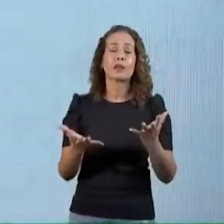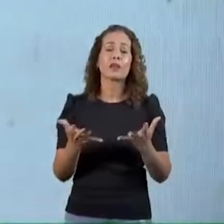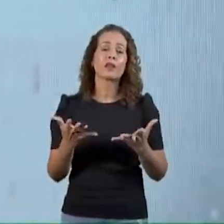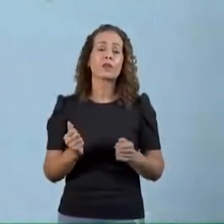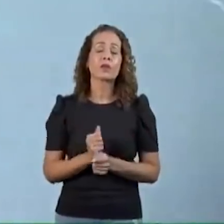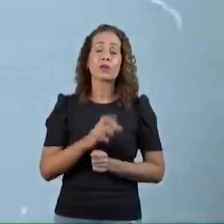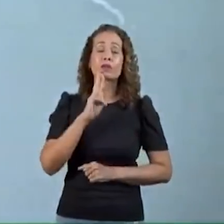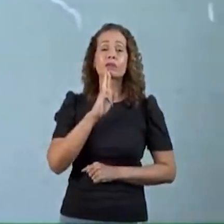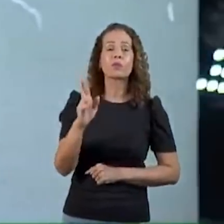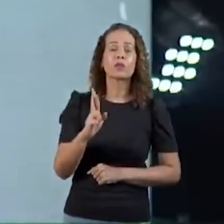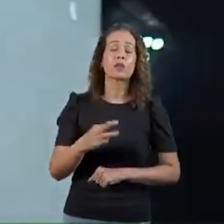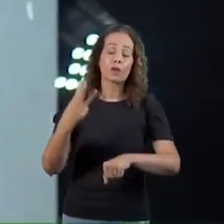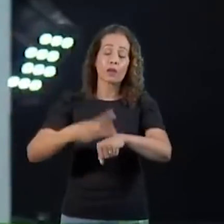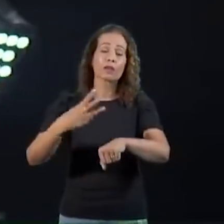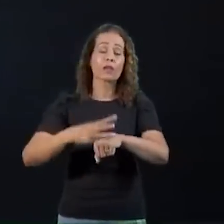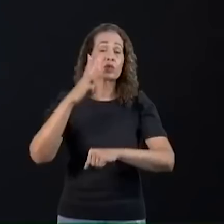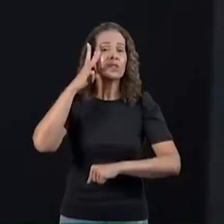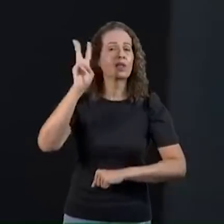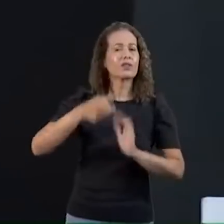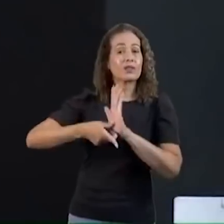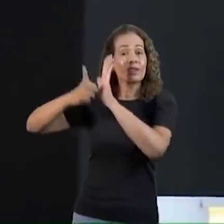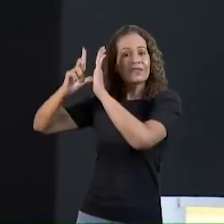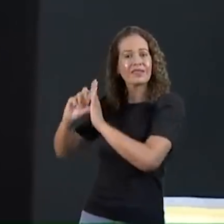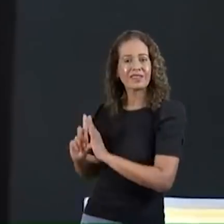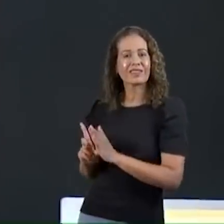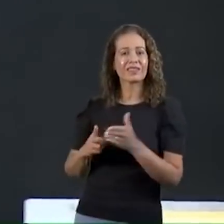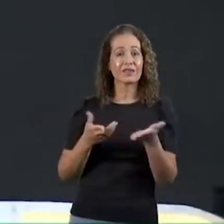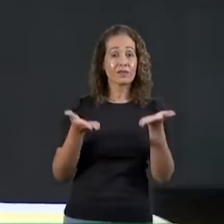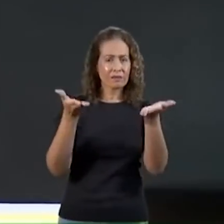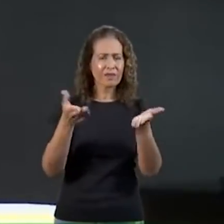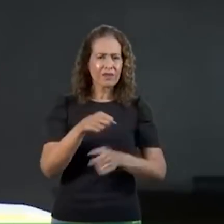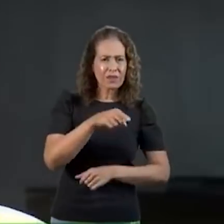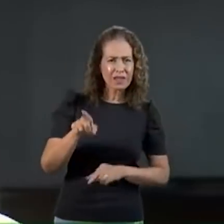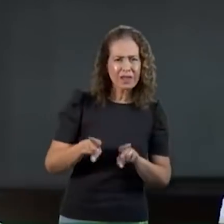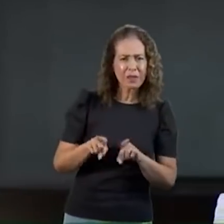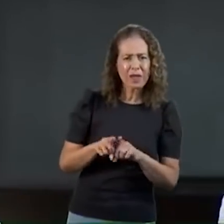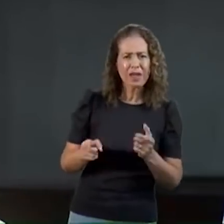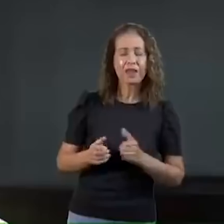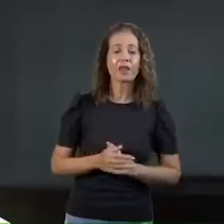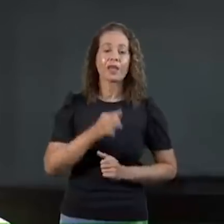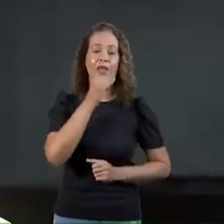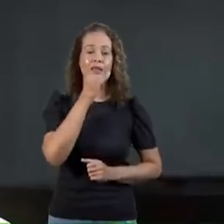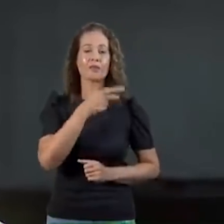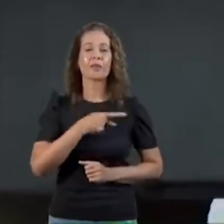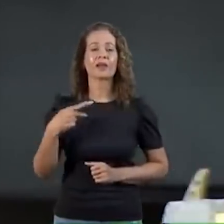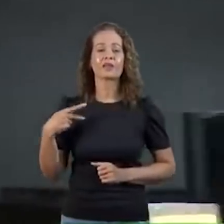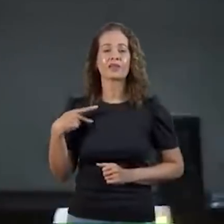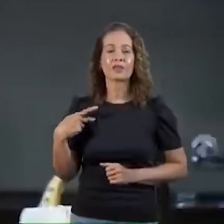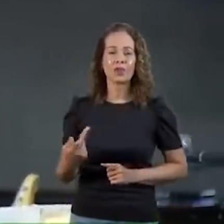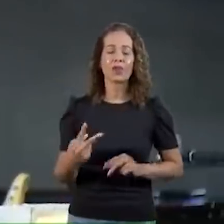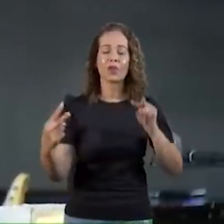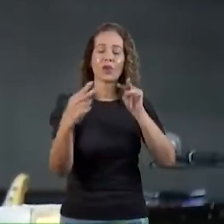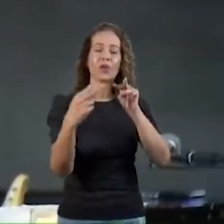de 3, 4 dias atrás. Quem é assim, igual eu? A pessoa me vê online... Pastor, eu estou te vendo online. Eu falo, amigo, eu estou